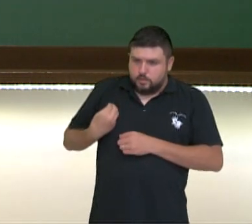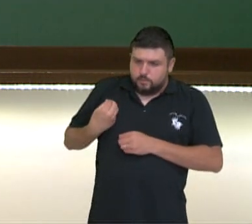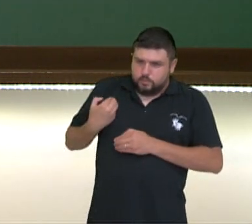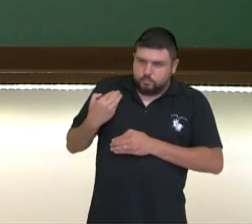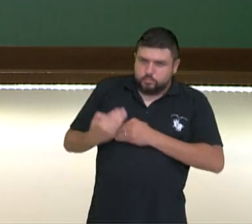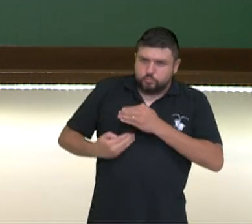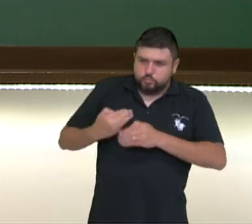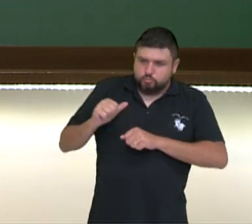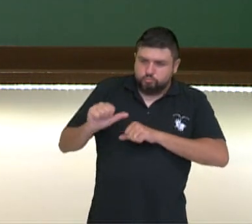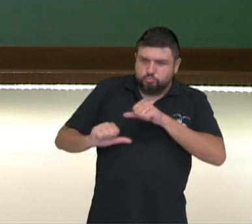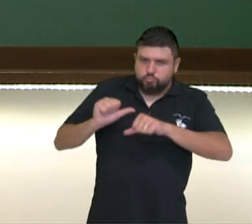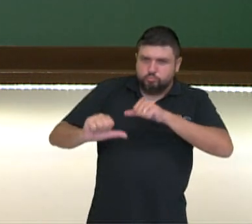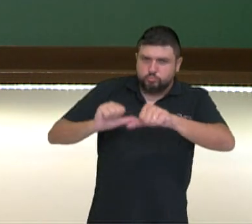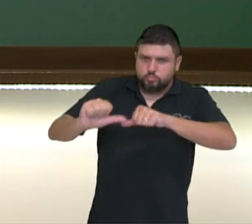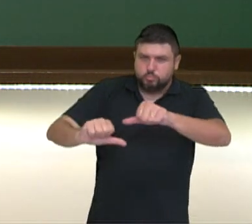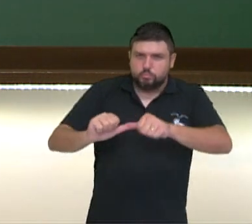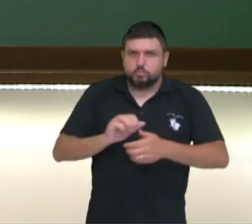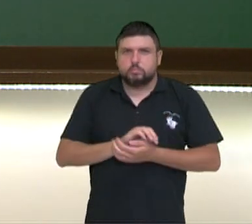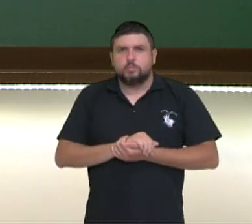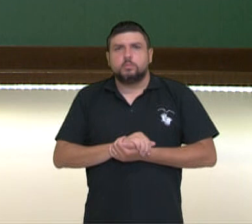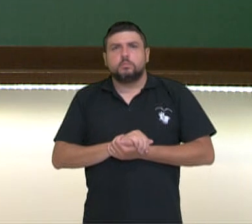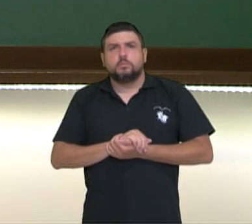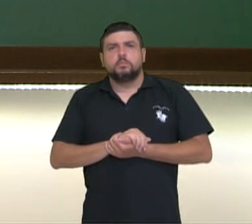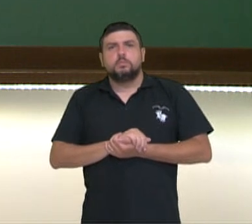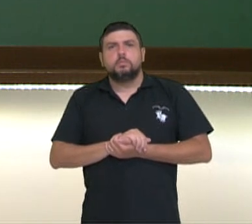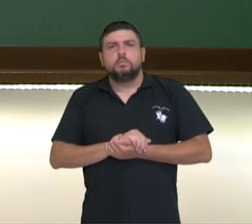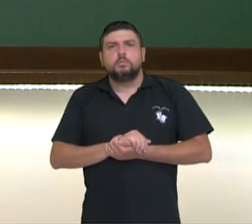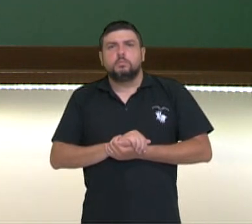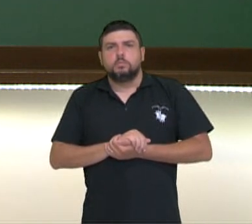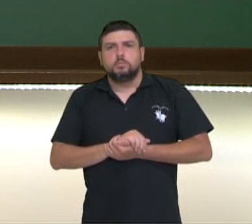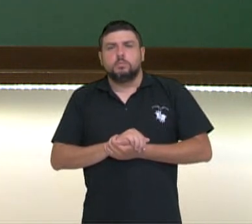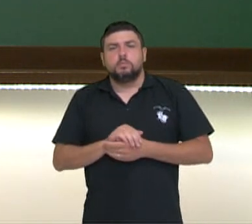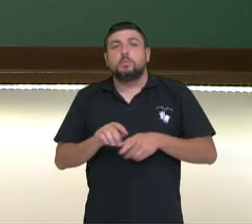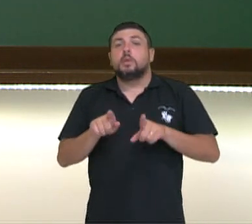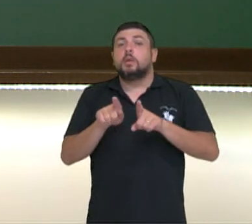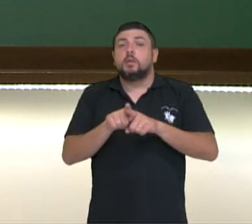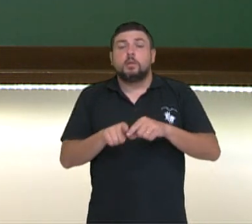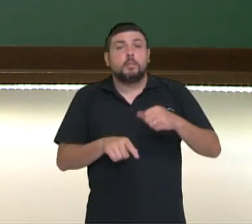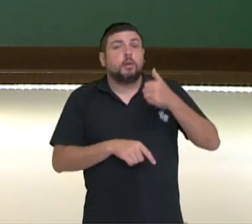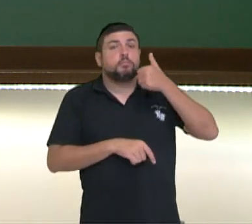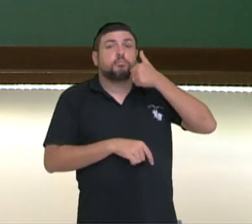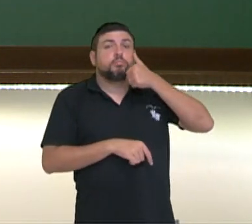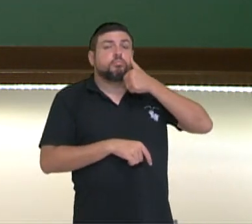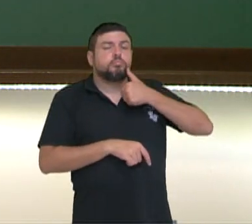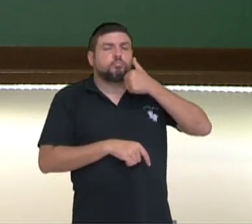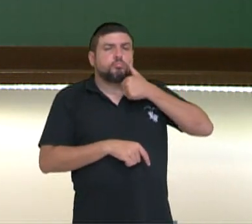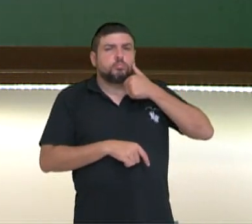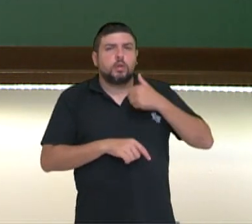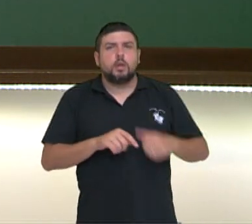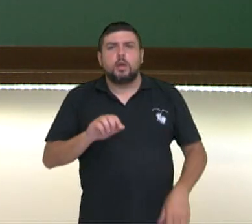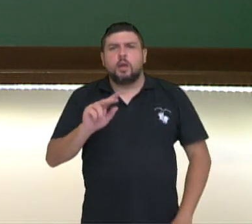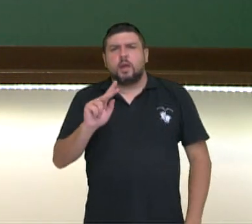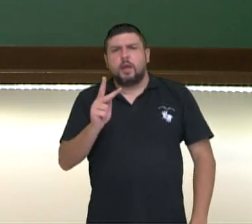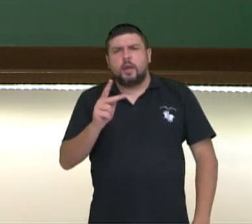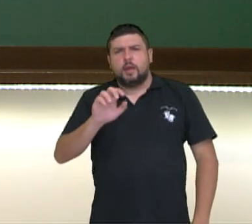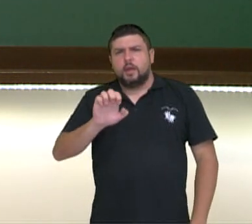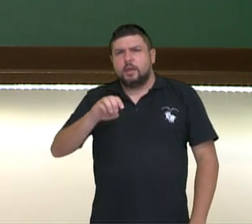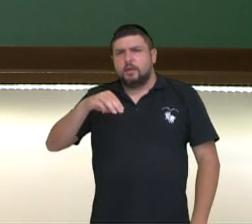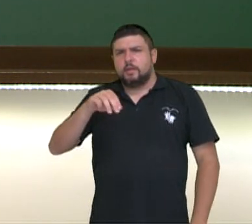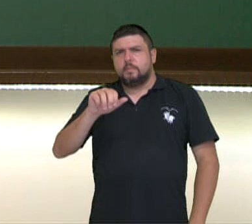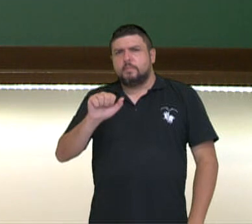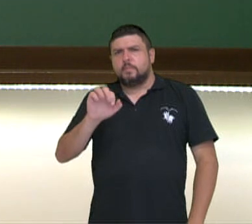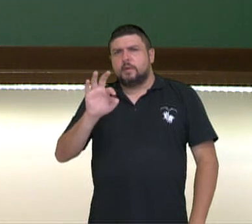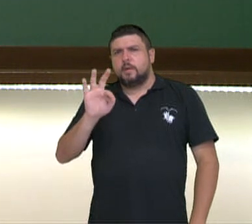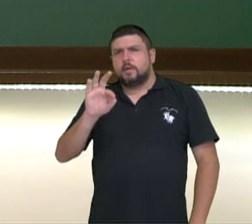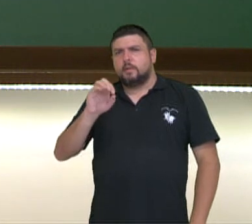metamorfose. Nós temos também aqui a fêmea, que ela é hematófaga. Professor, o que é